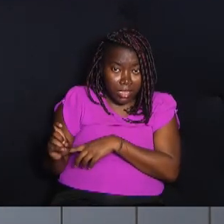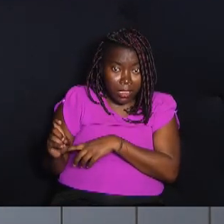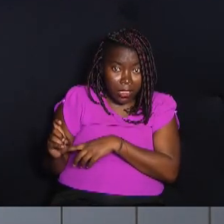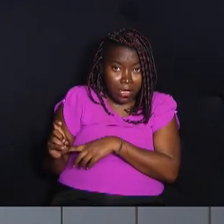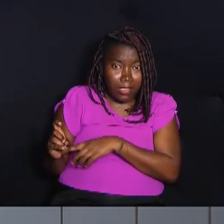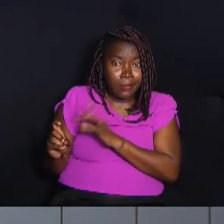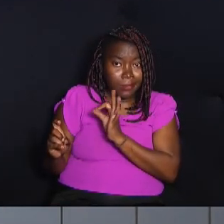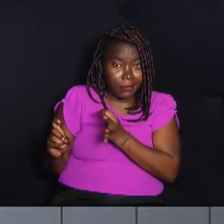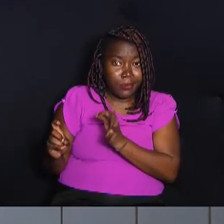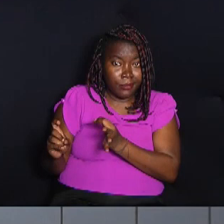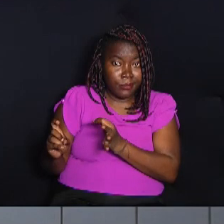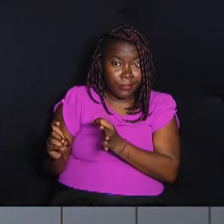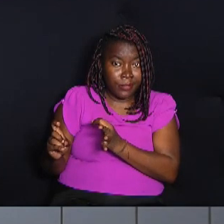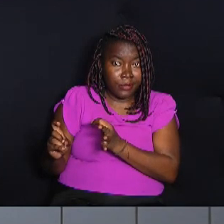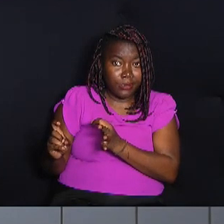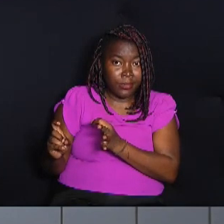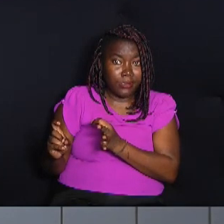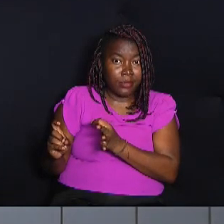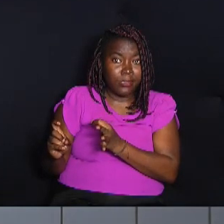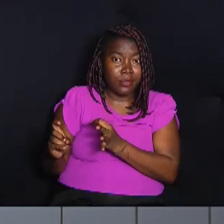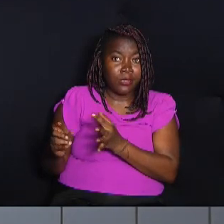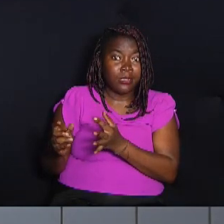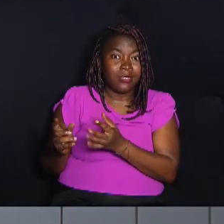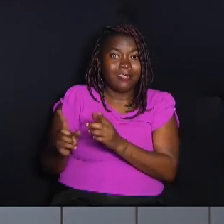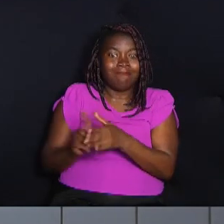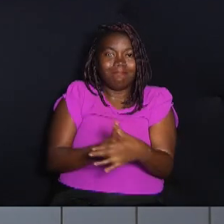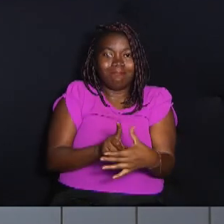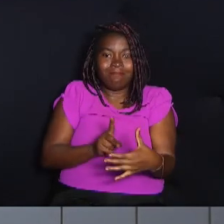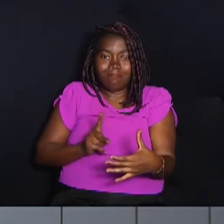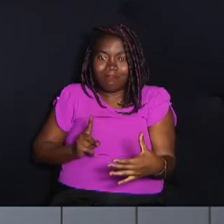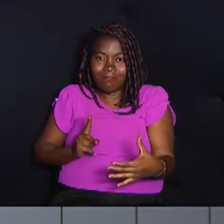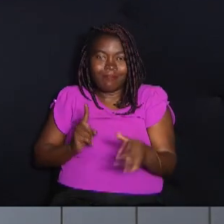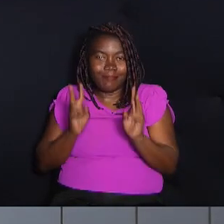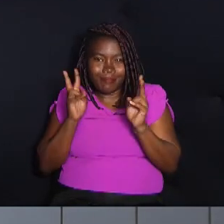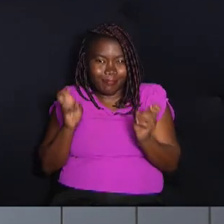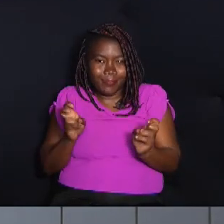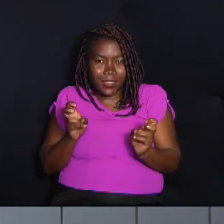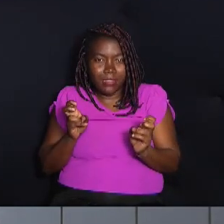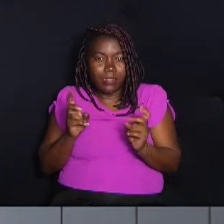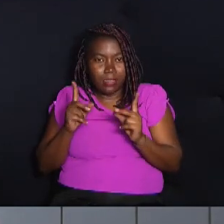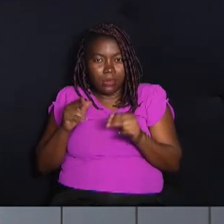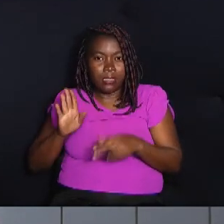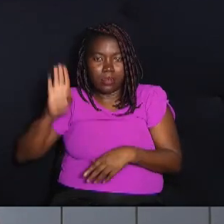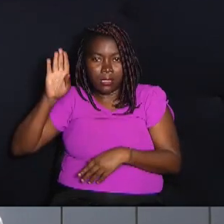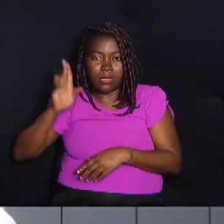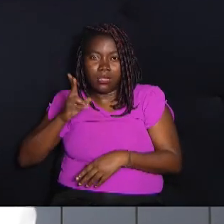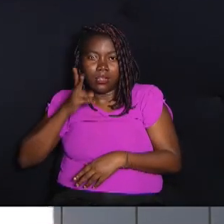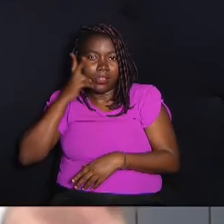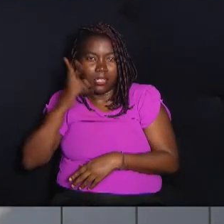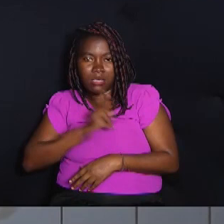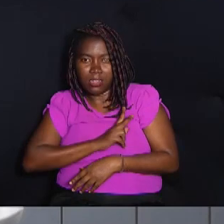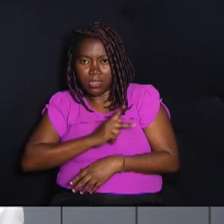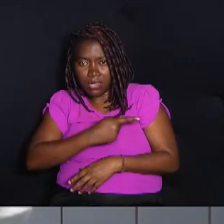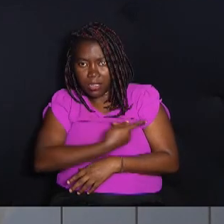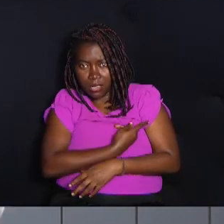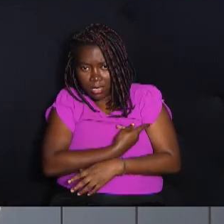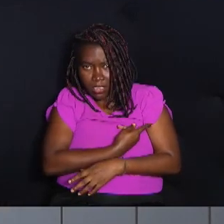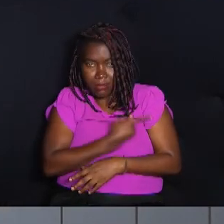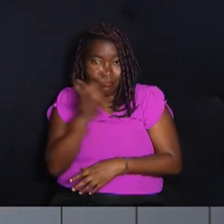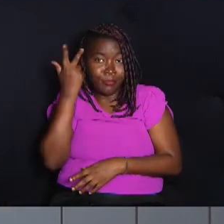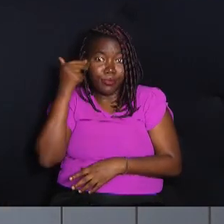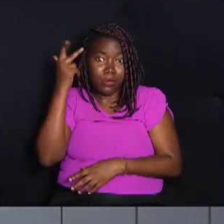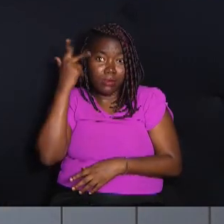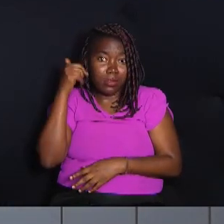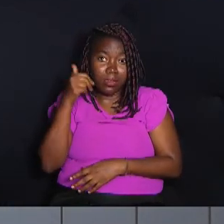é? Este isolamento, digamos assim, conforme estava comentando o vereador Paulo Haddad, que naturalmente